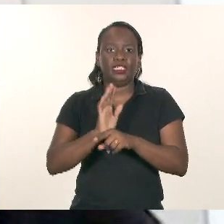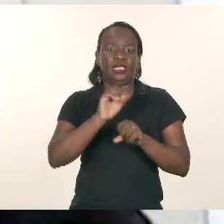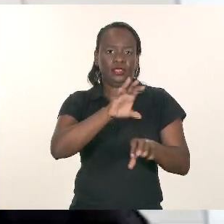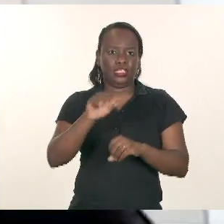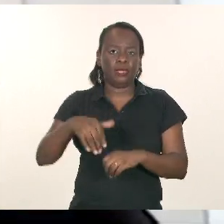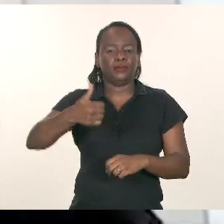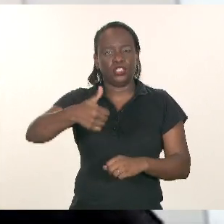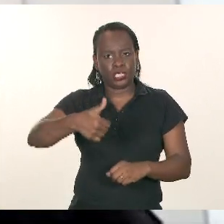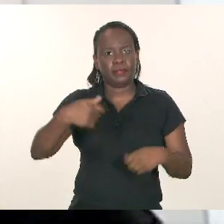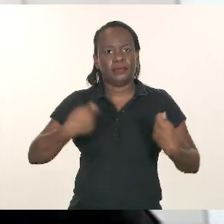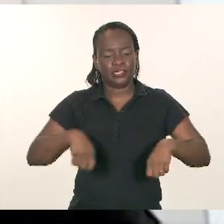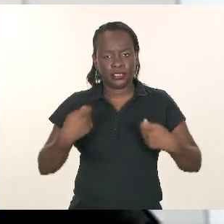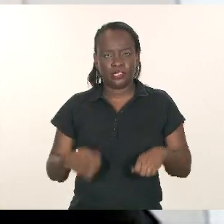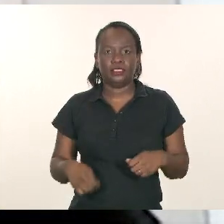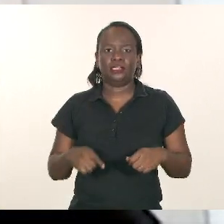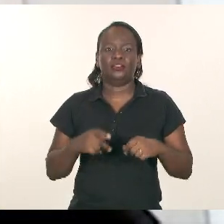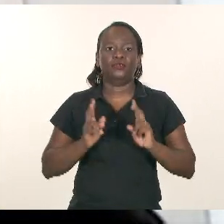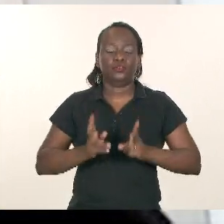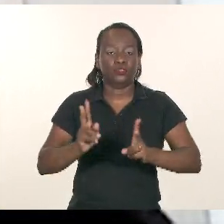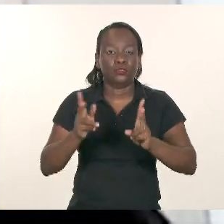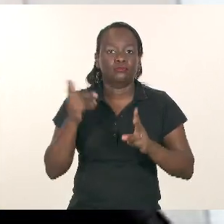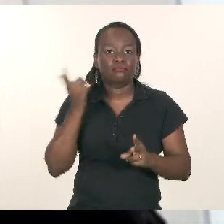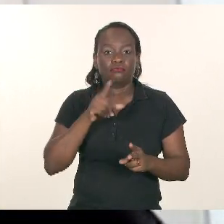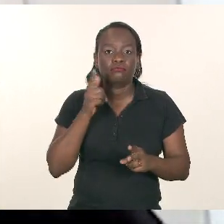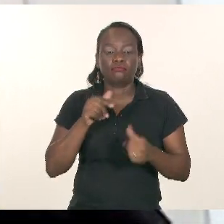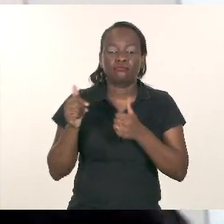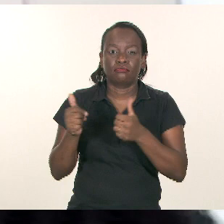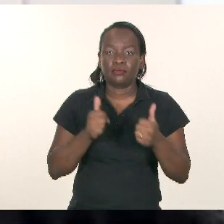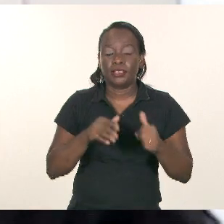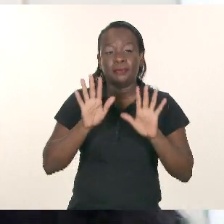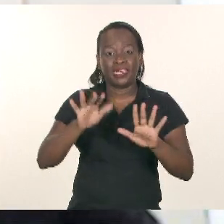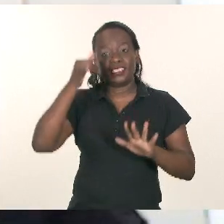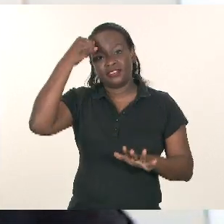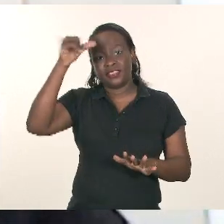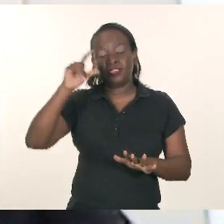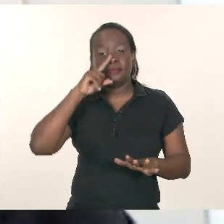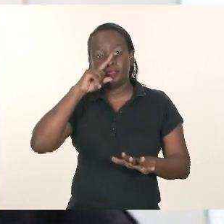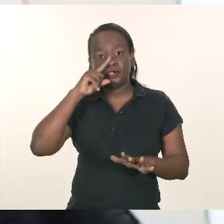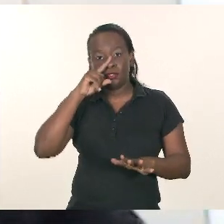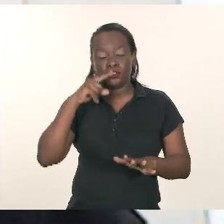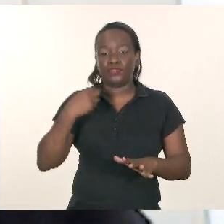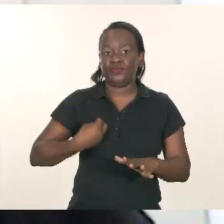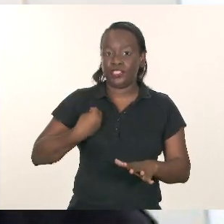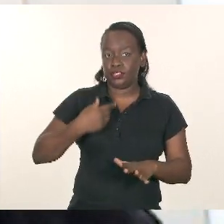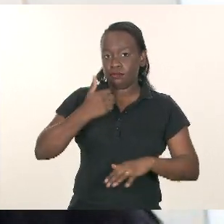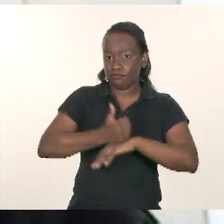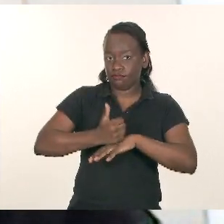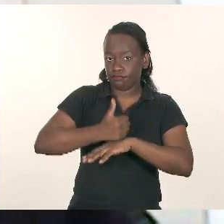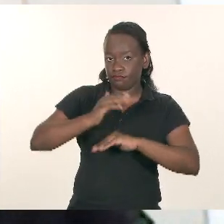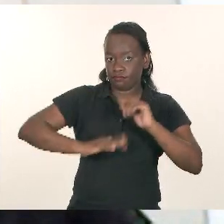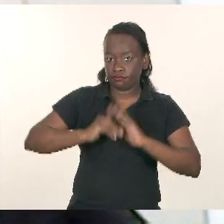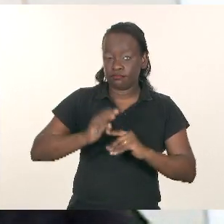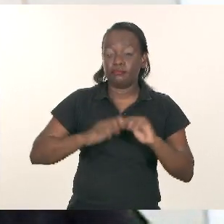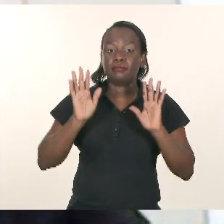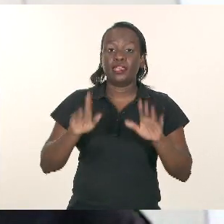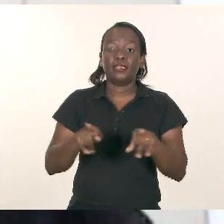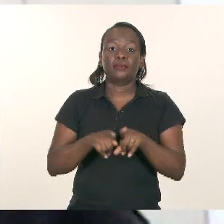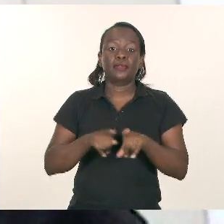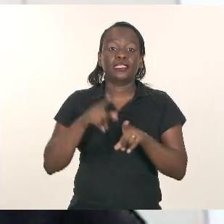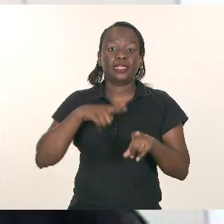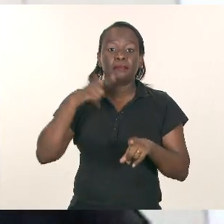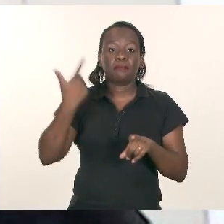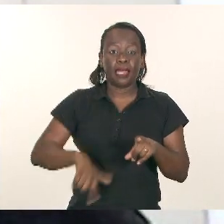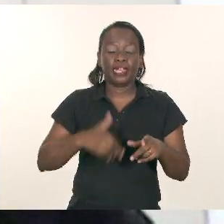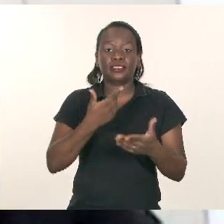prioridade para que possa funcionar plenamente sem colocar em risco a vida dos seus profissionais. Só que ele trouxe à baila também mais